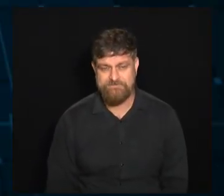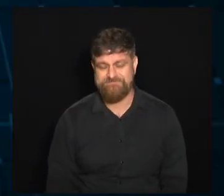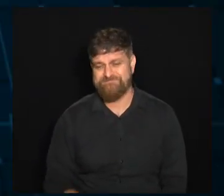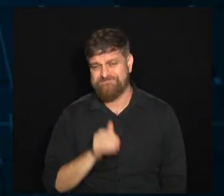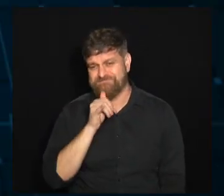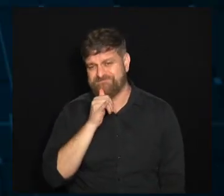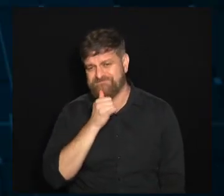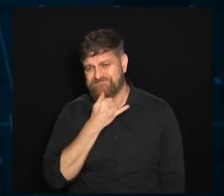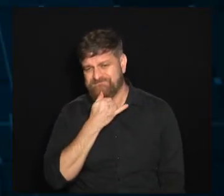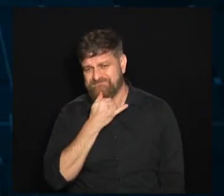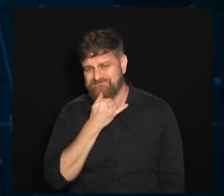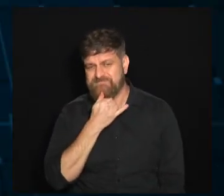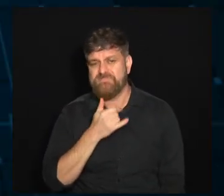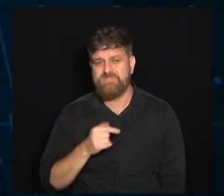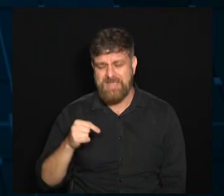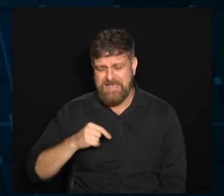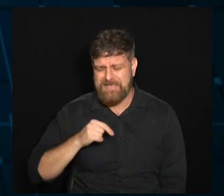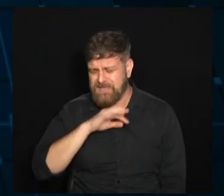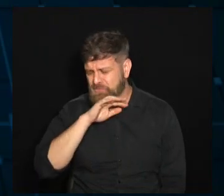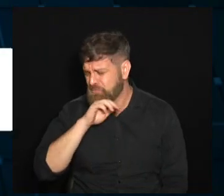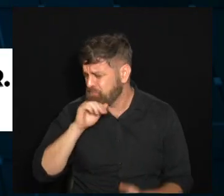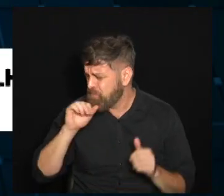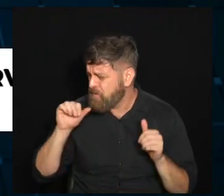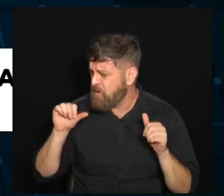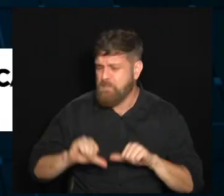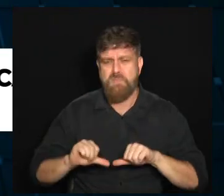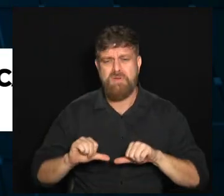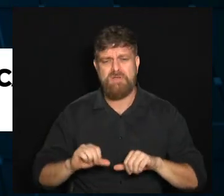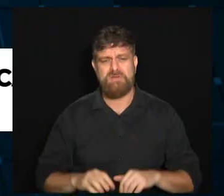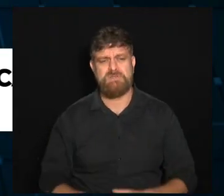Infelizmente a situação tá meio crítica, né?